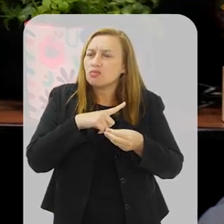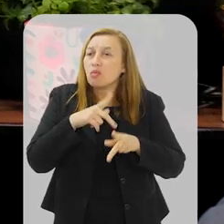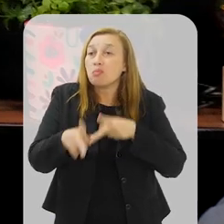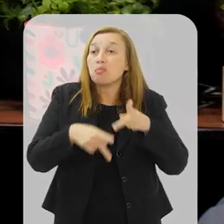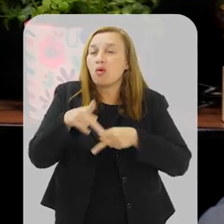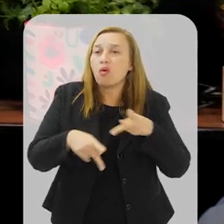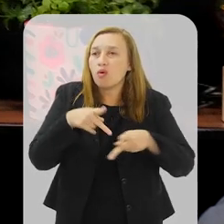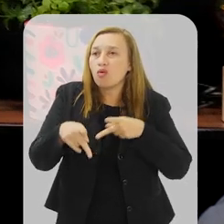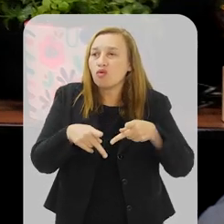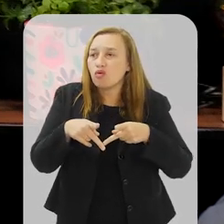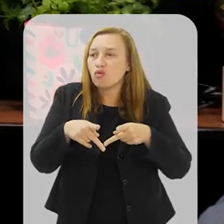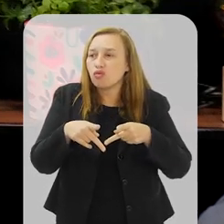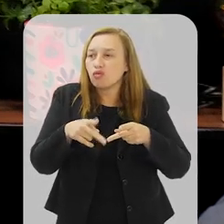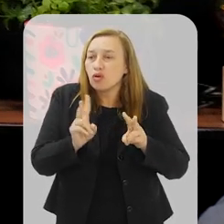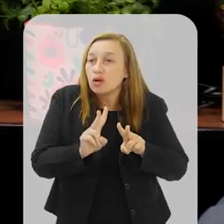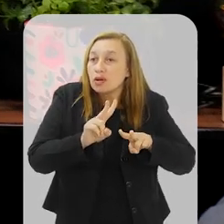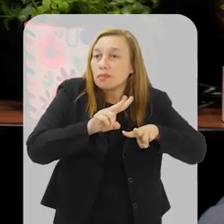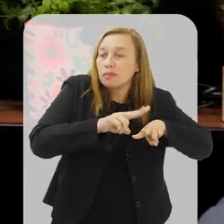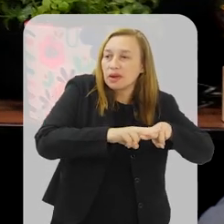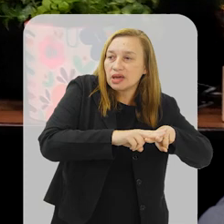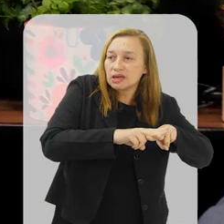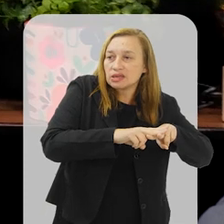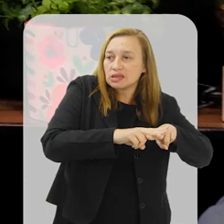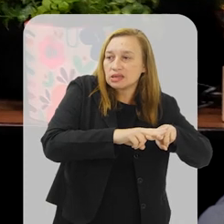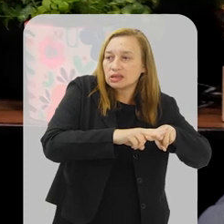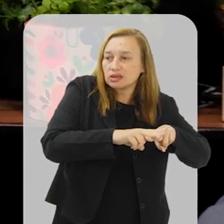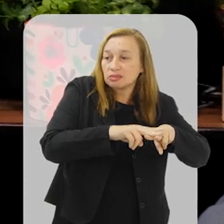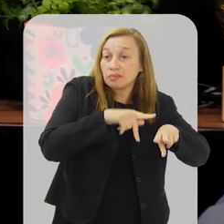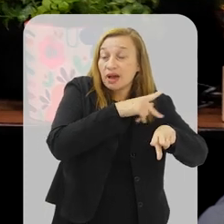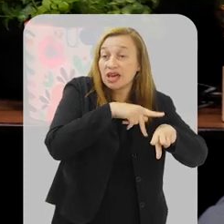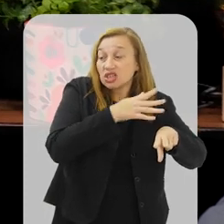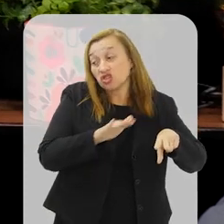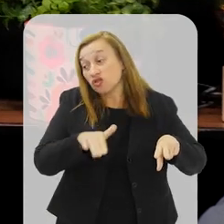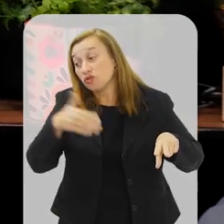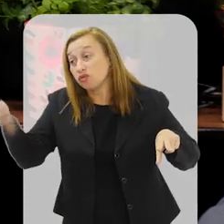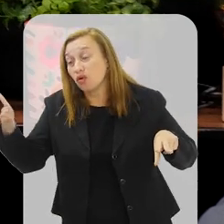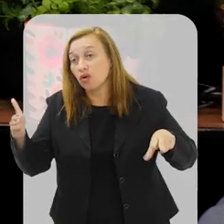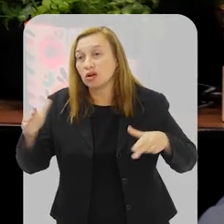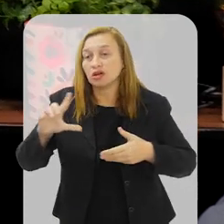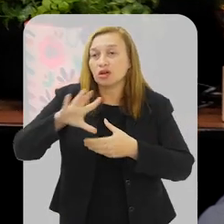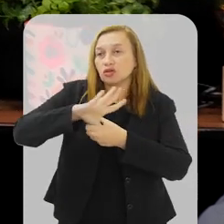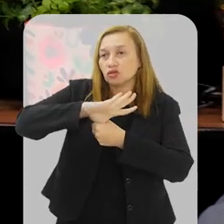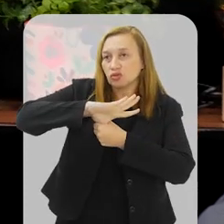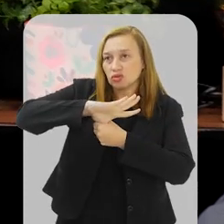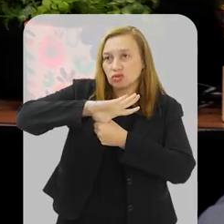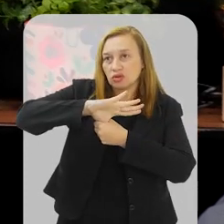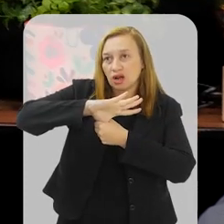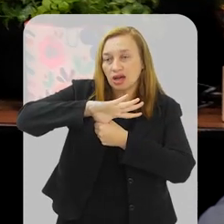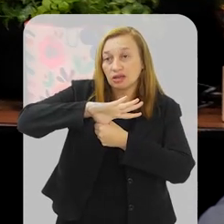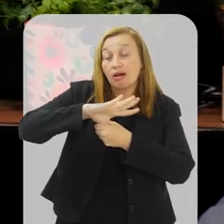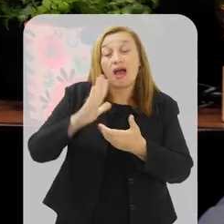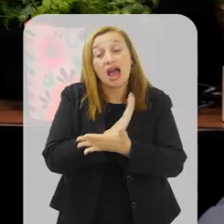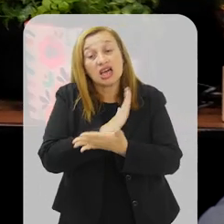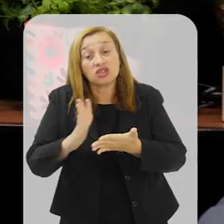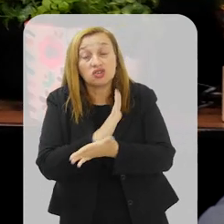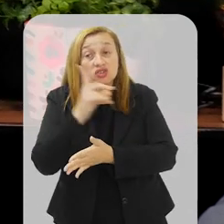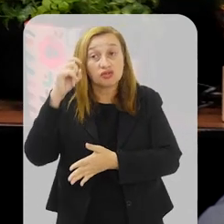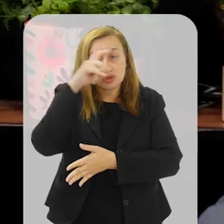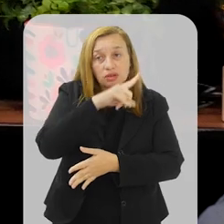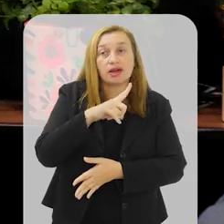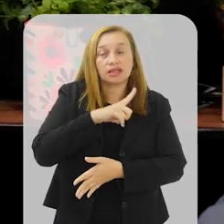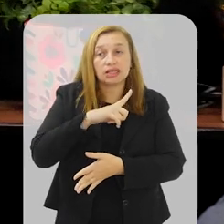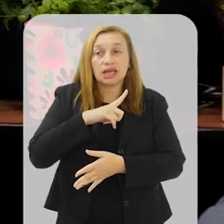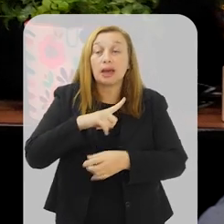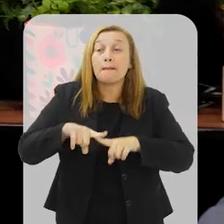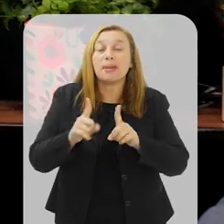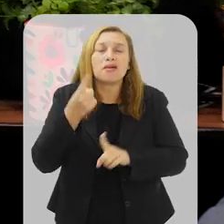eh existe uma população carcerária estrangeira né no Rio de Janeiro que os consulados muitas vezes têm